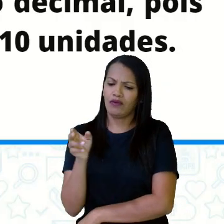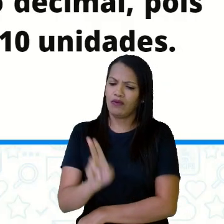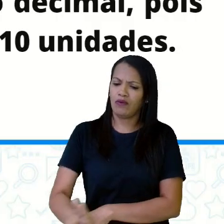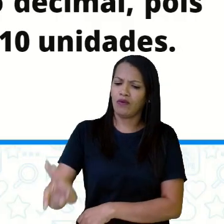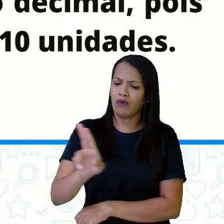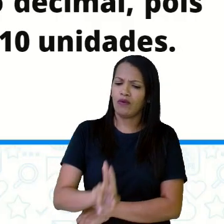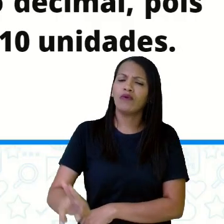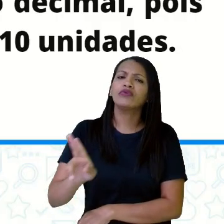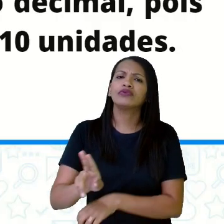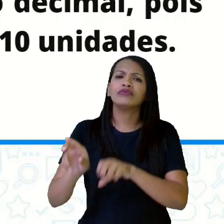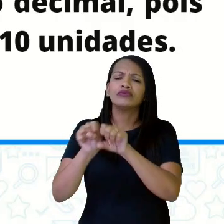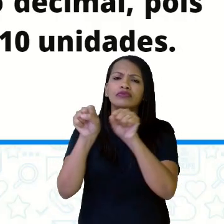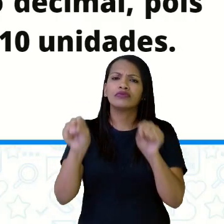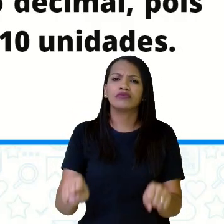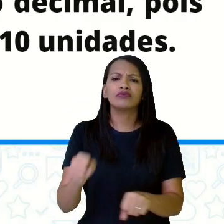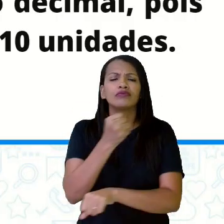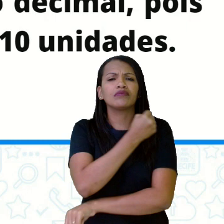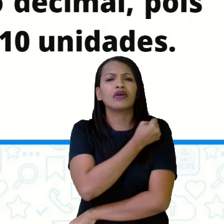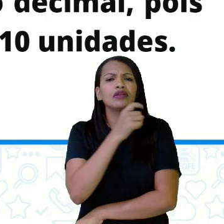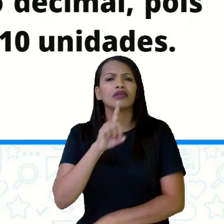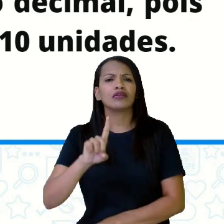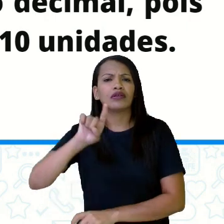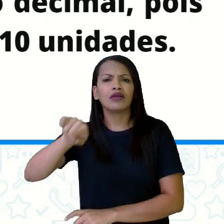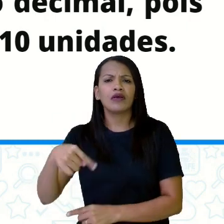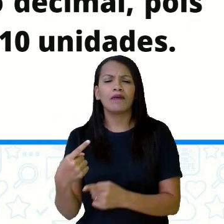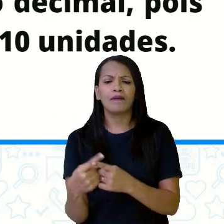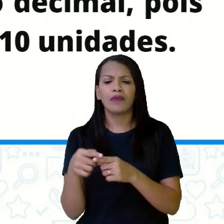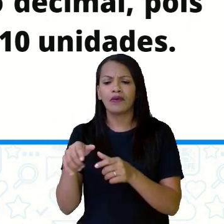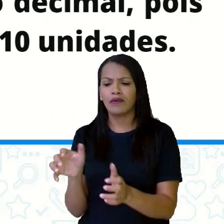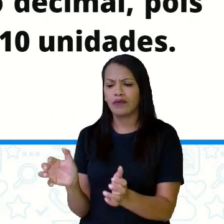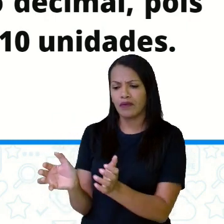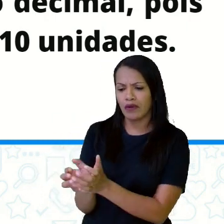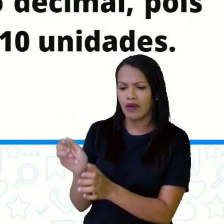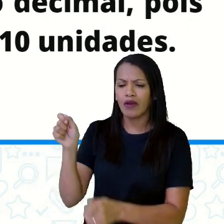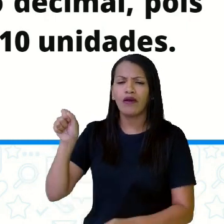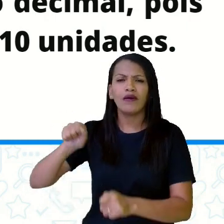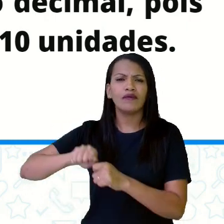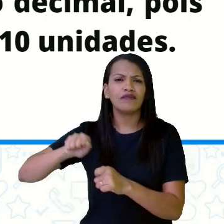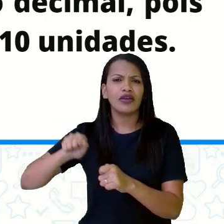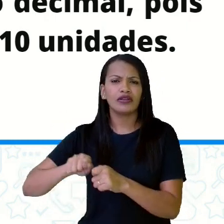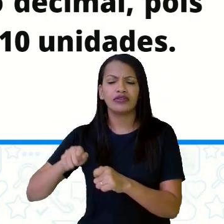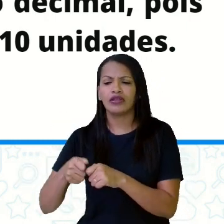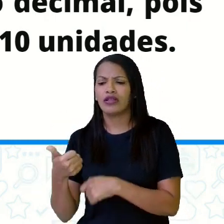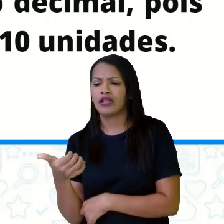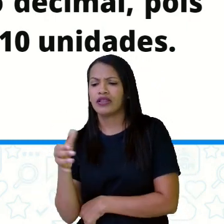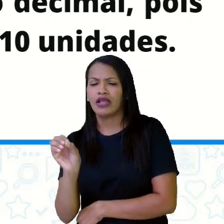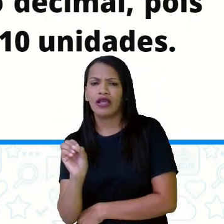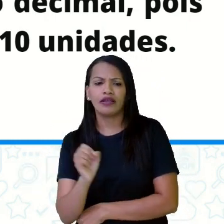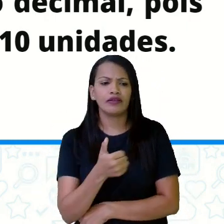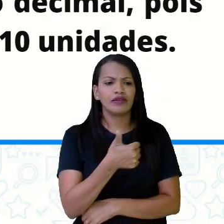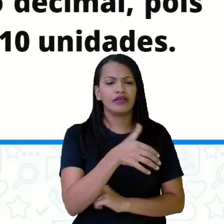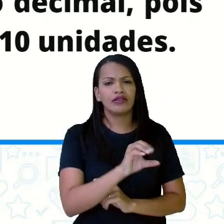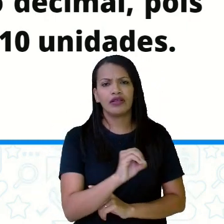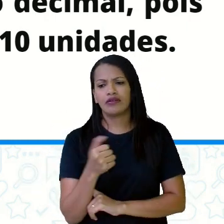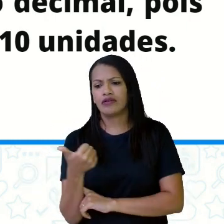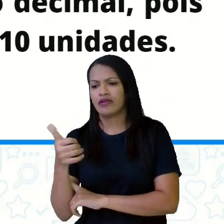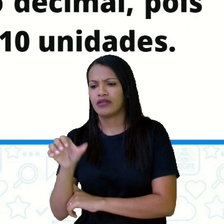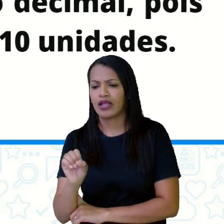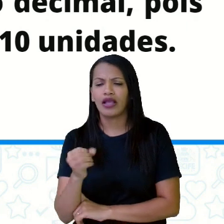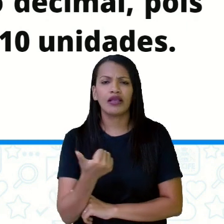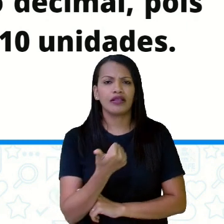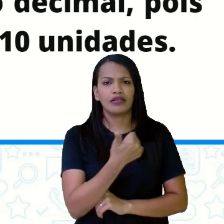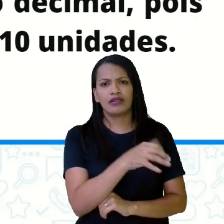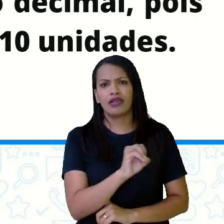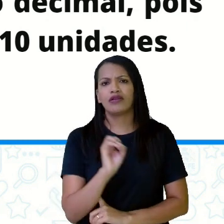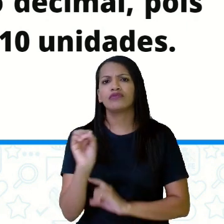é o sistema de numeração decimal, pois os agrupamentos são feitos de 10 em 10 unidades.